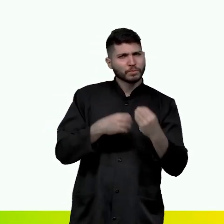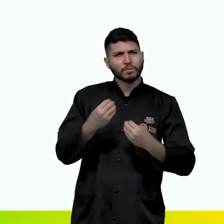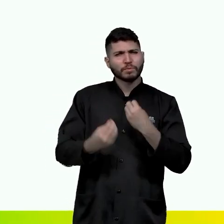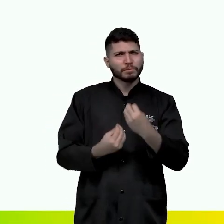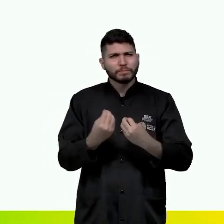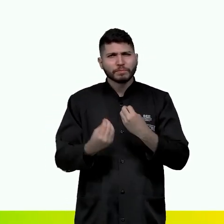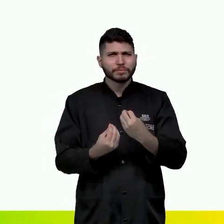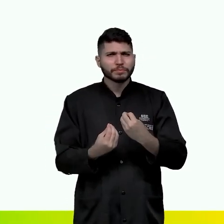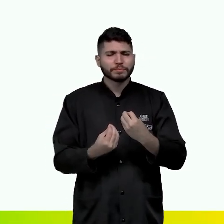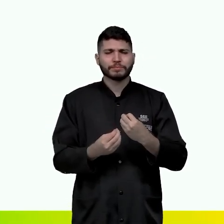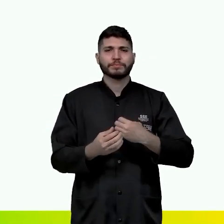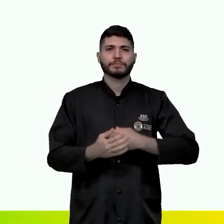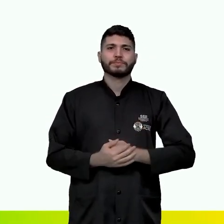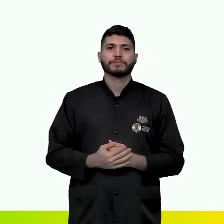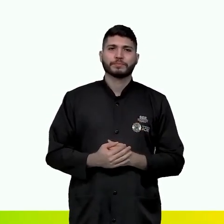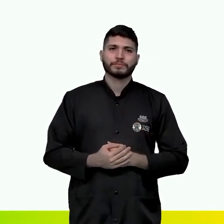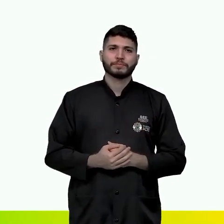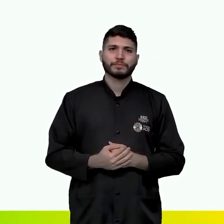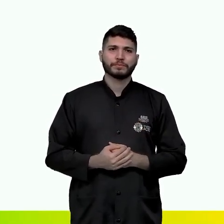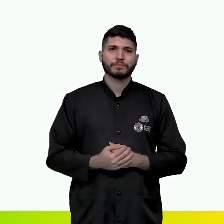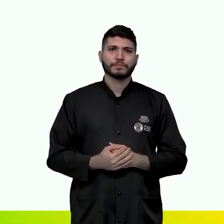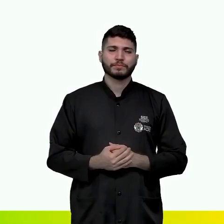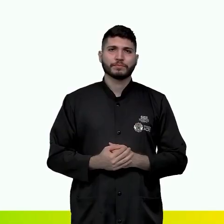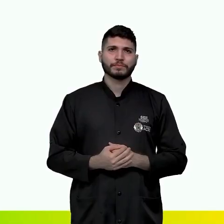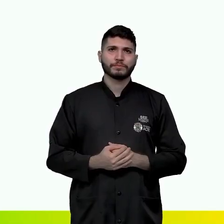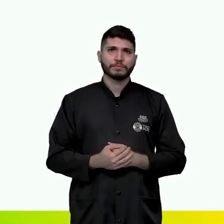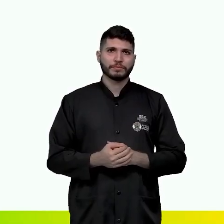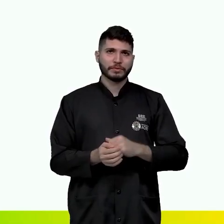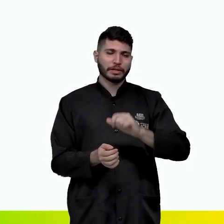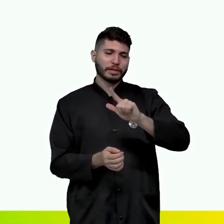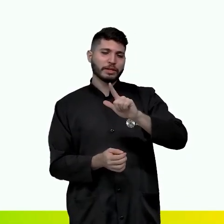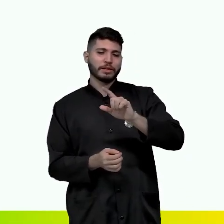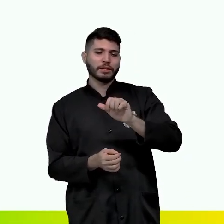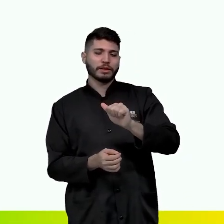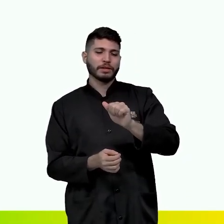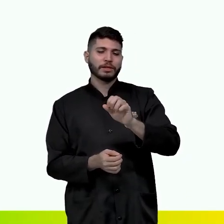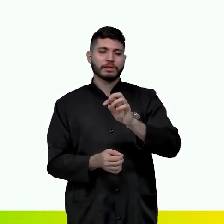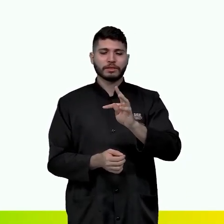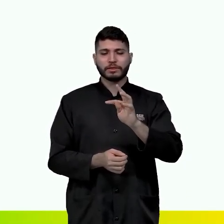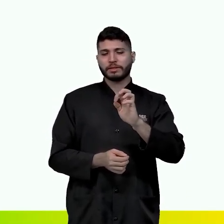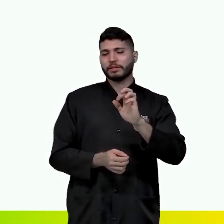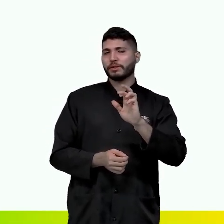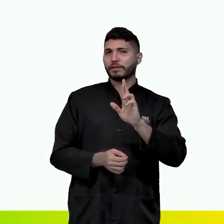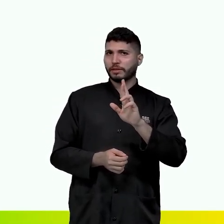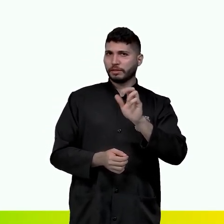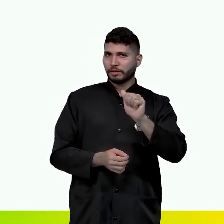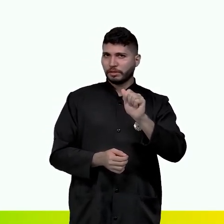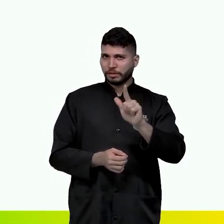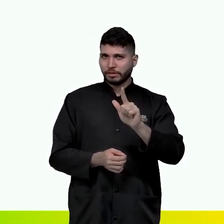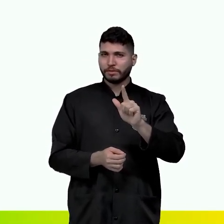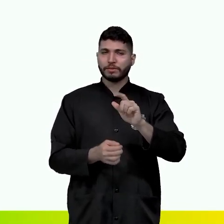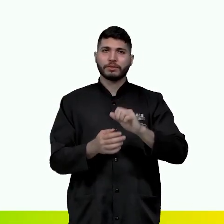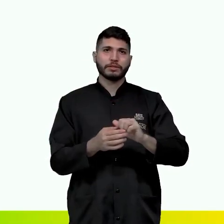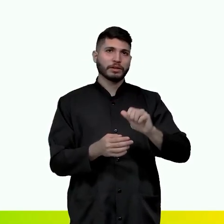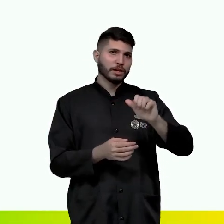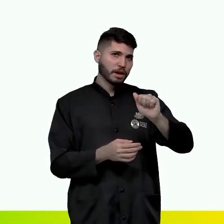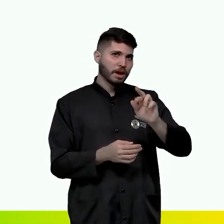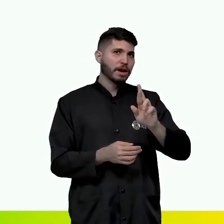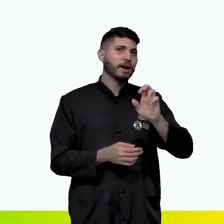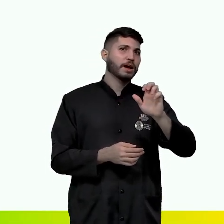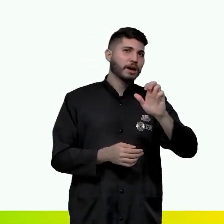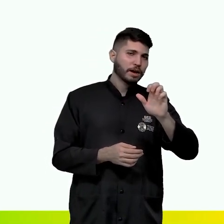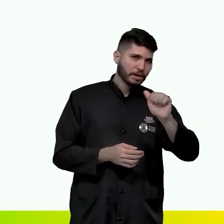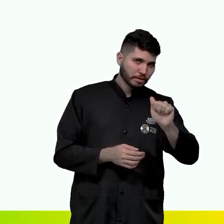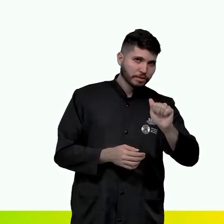lateral, essa área da base e a área lateral. A área da base não é difícil, porque nós já sabemos como calcular, é a área